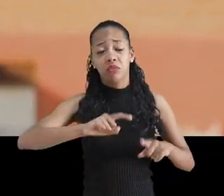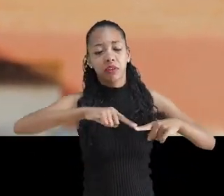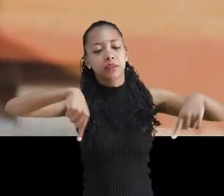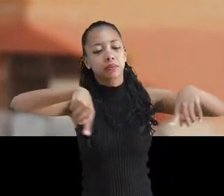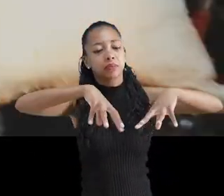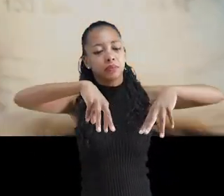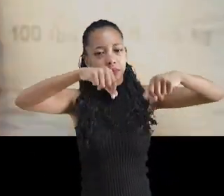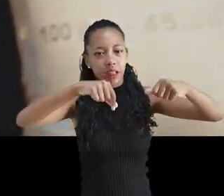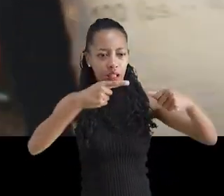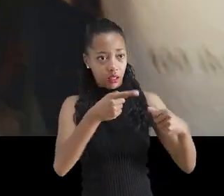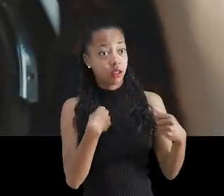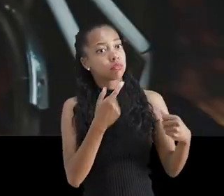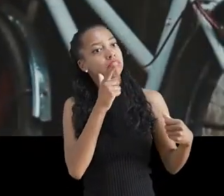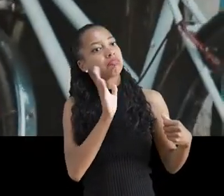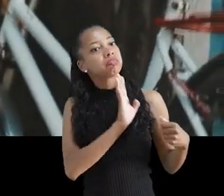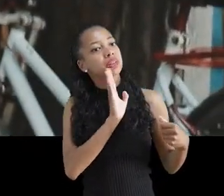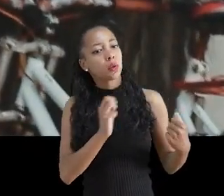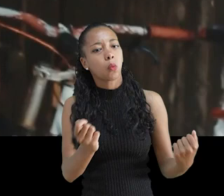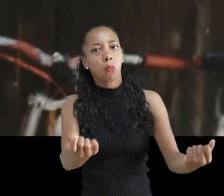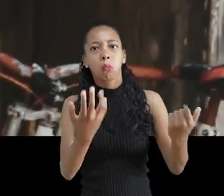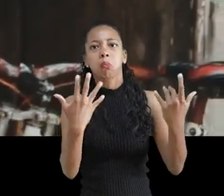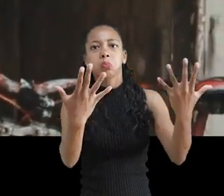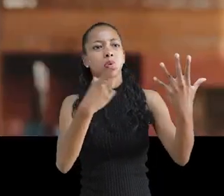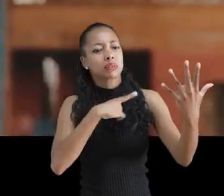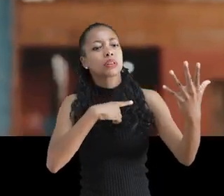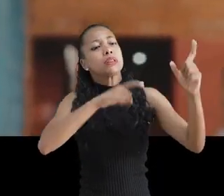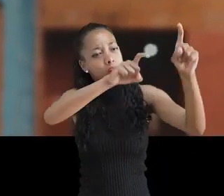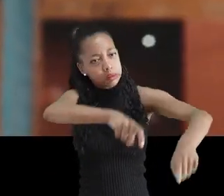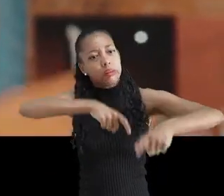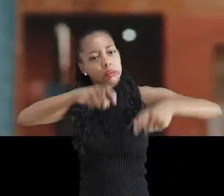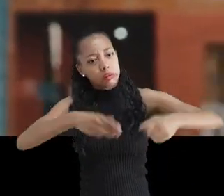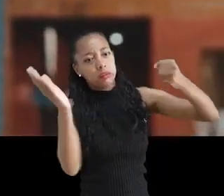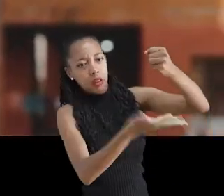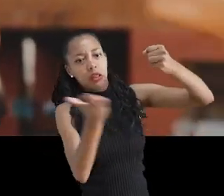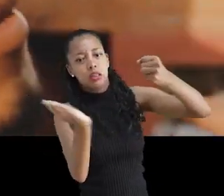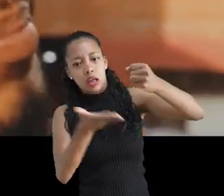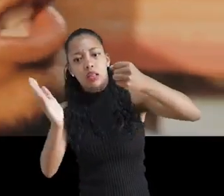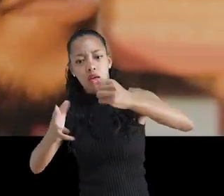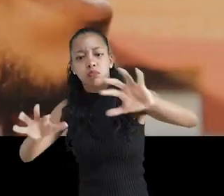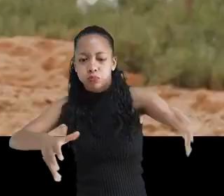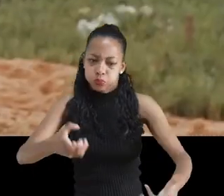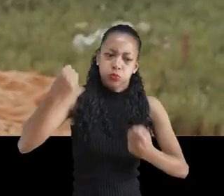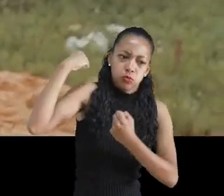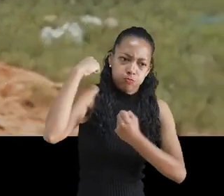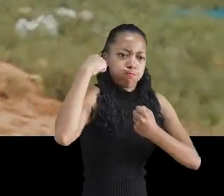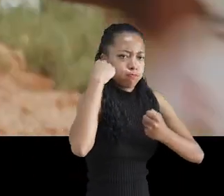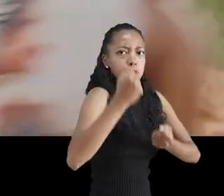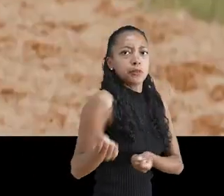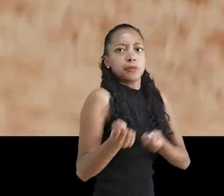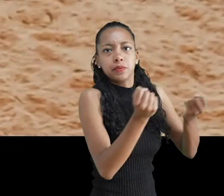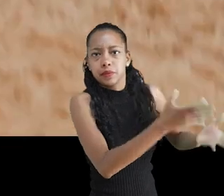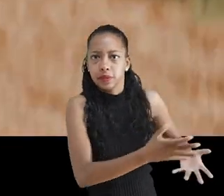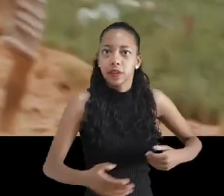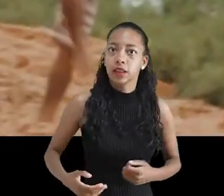pedi capinei aí carreguei duas depois SAC se for por diante a gente tá carregando mais aí vai chamando a galera a galera vai vendo